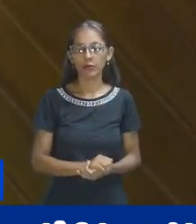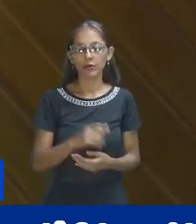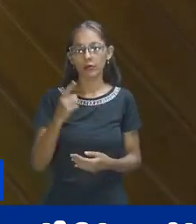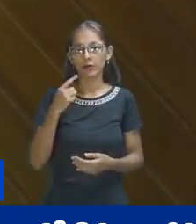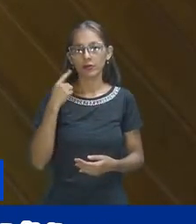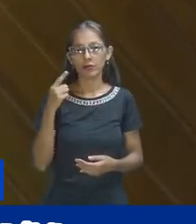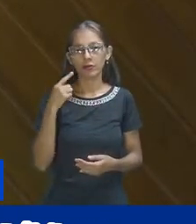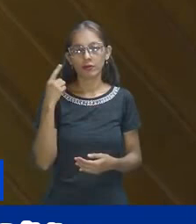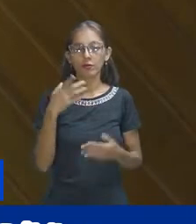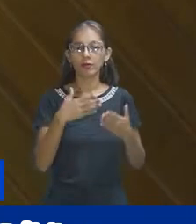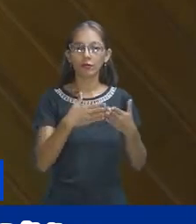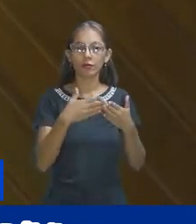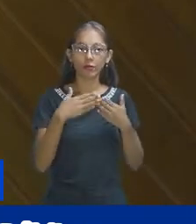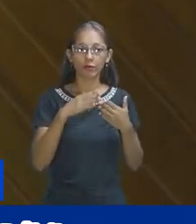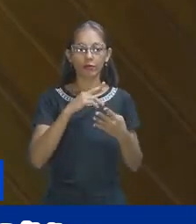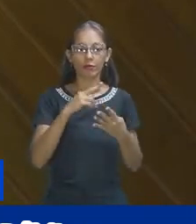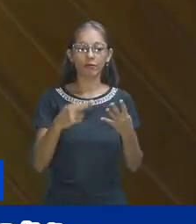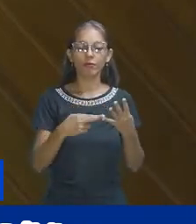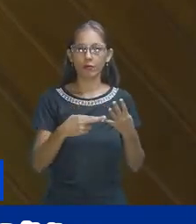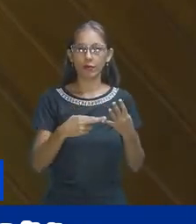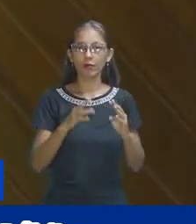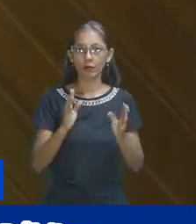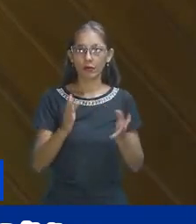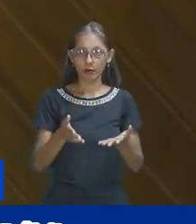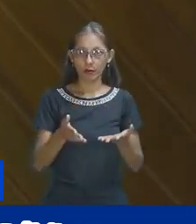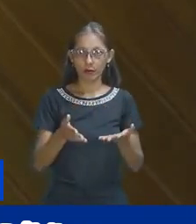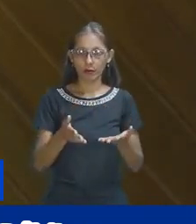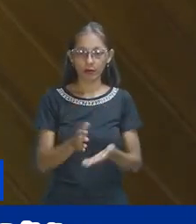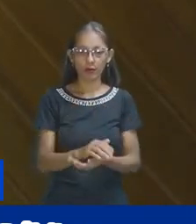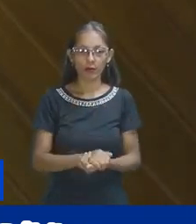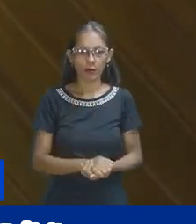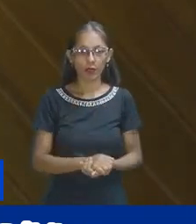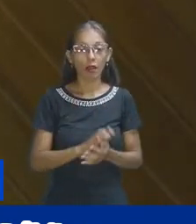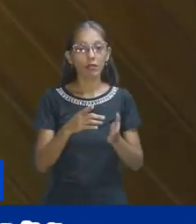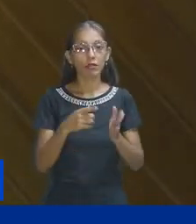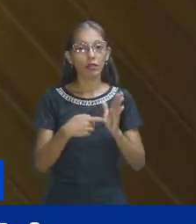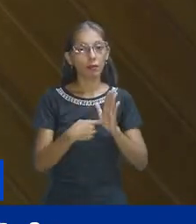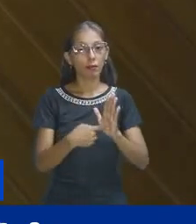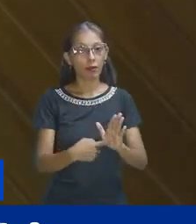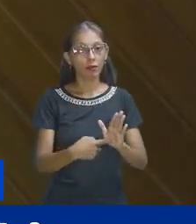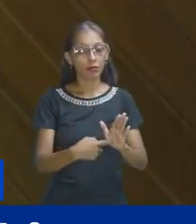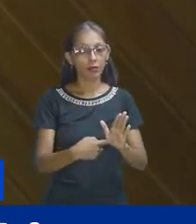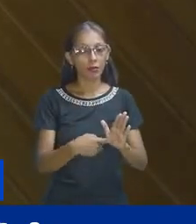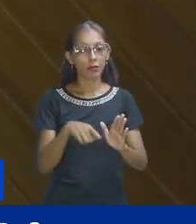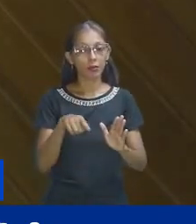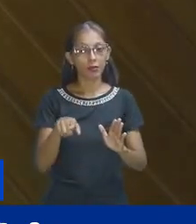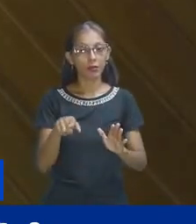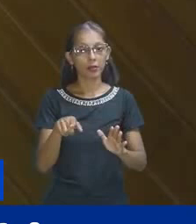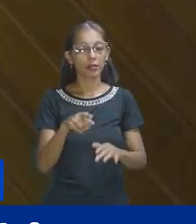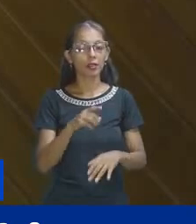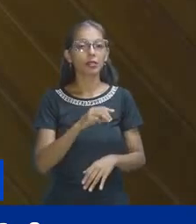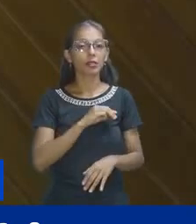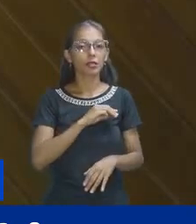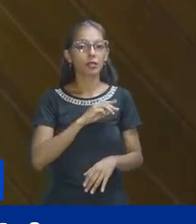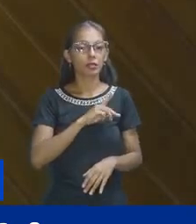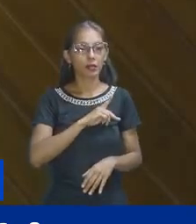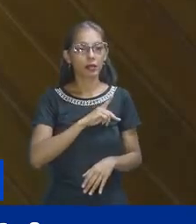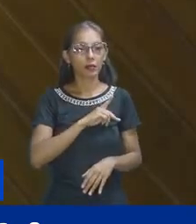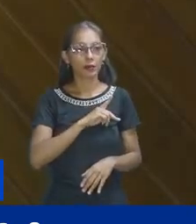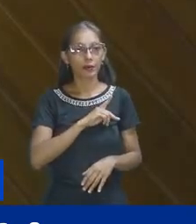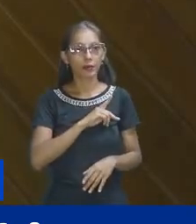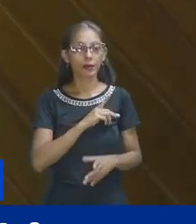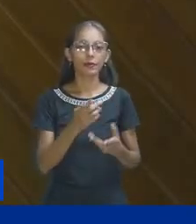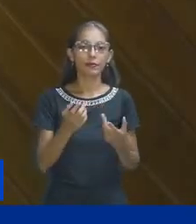que já foi recebido, já foram apresentadas contrarrazões pelo Ministério Público, ele já vai ser remetido a essa Corte para